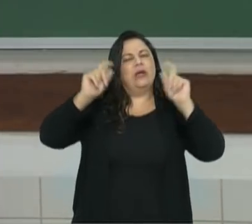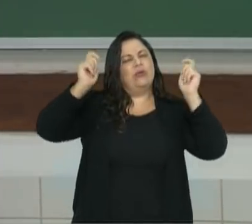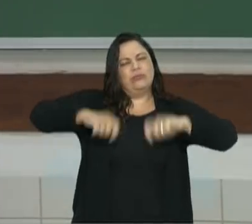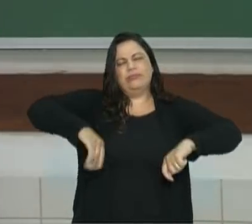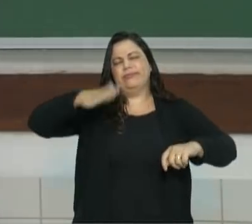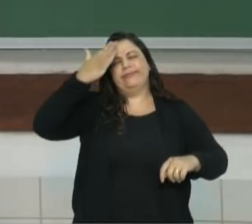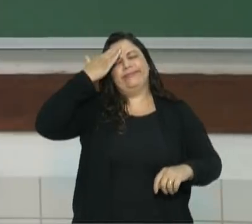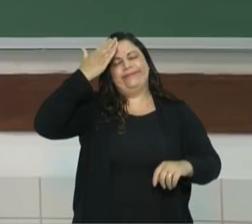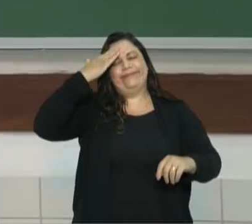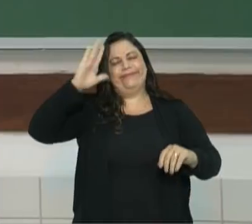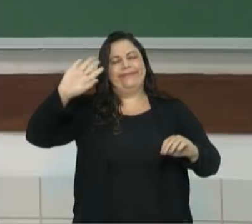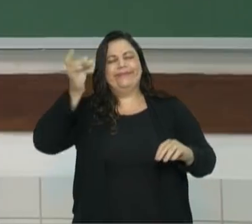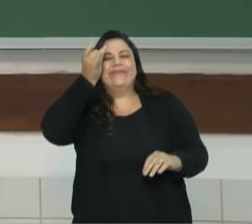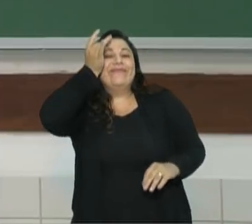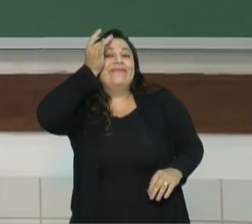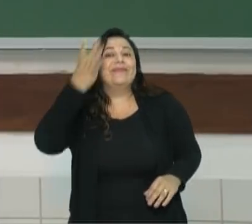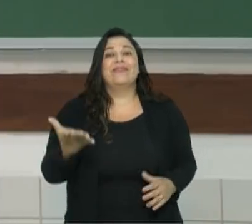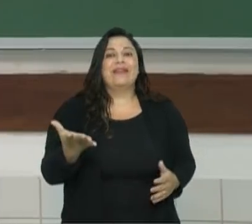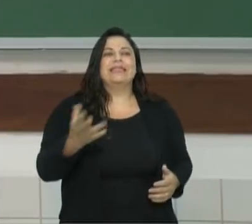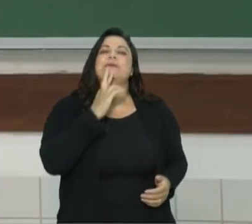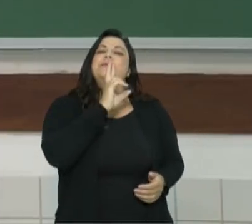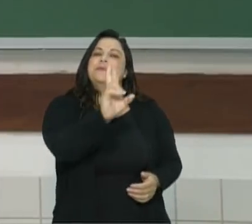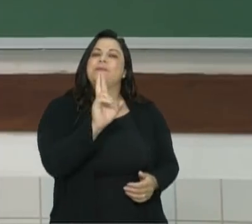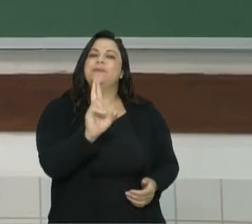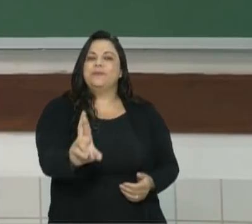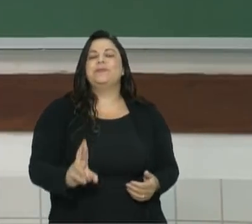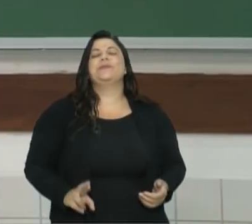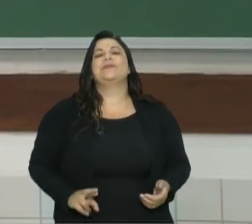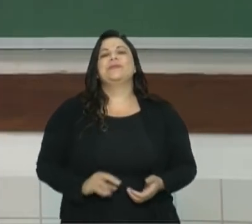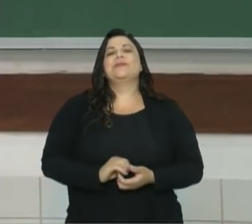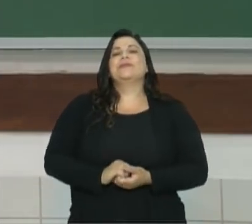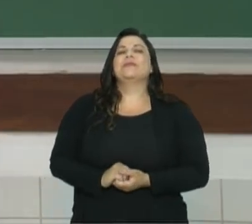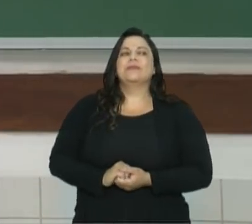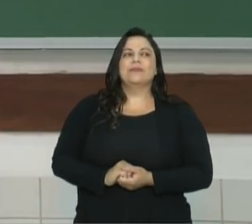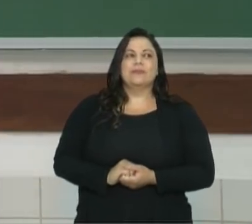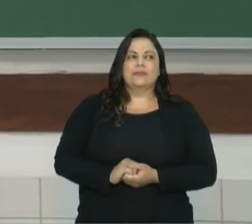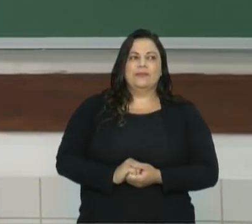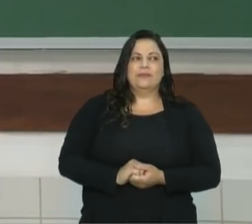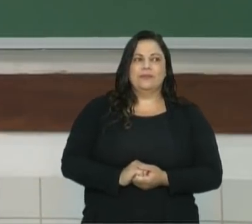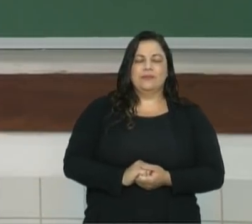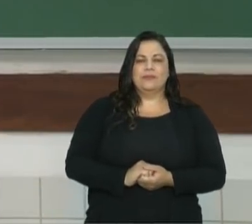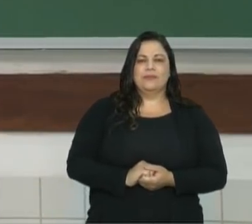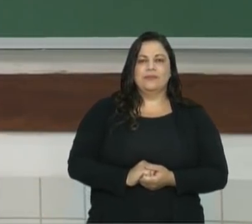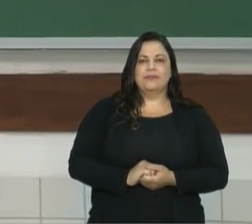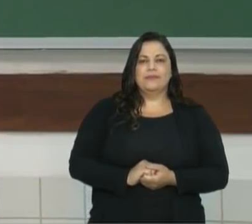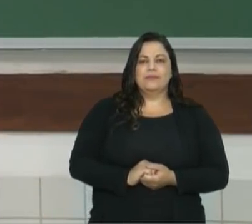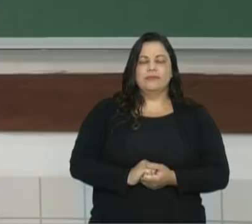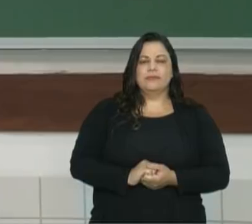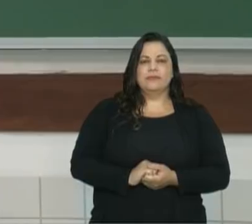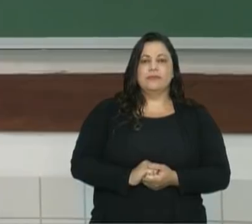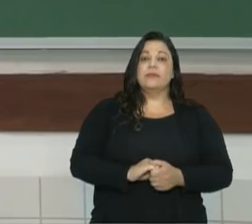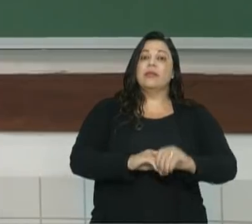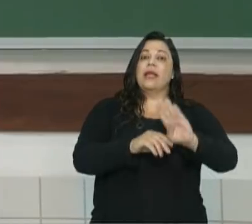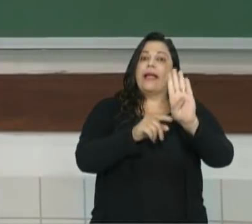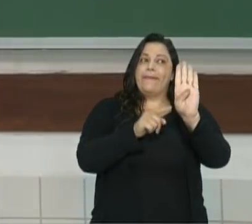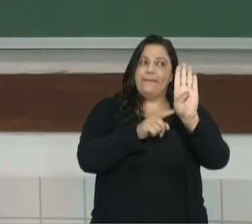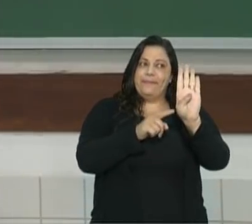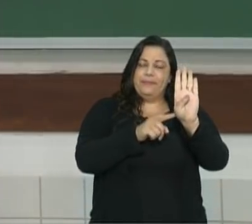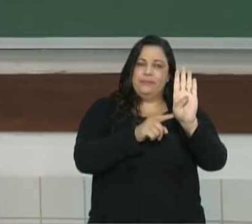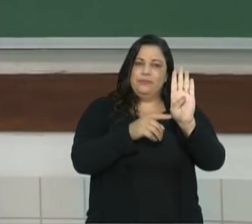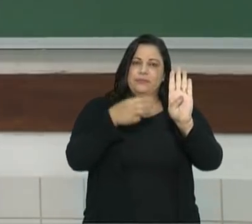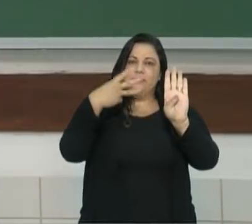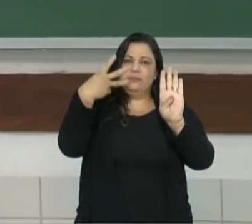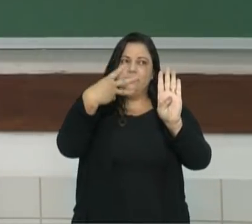então, queridos. Resolvendo a questão, o que nós vamos ter? Vamos ter aqui, ó, base será 3,